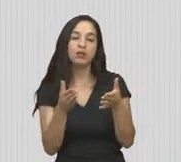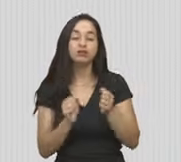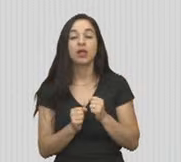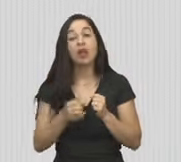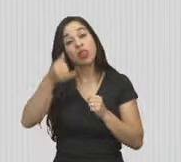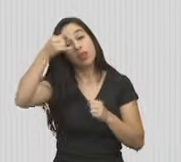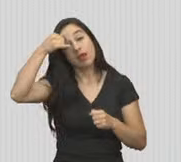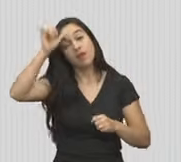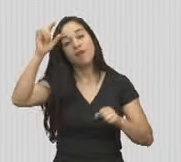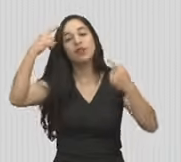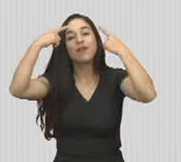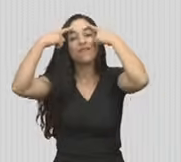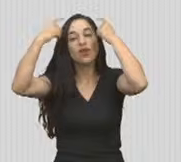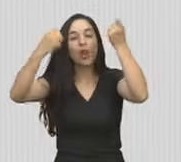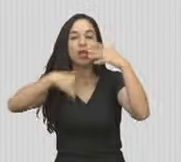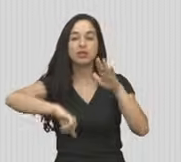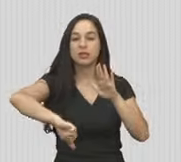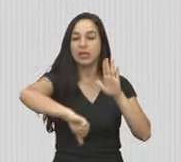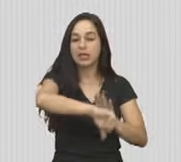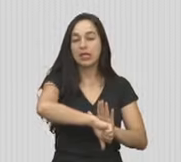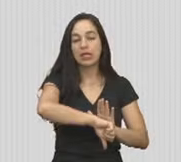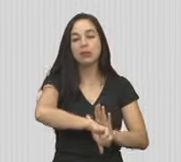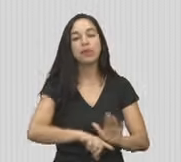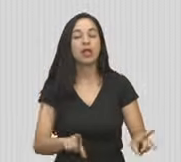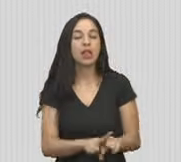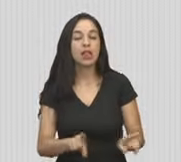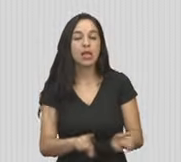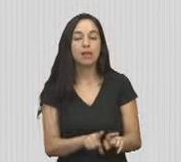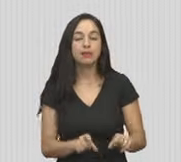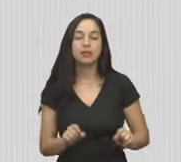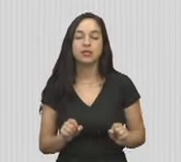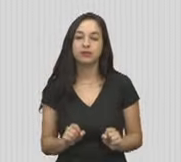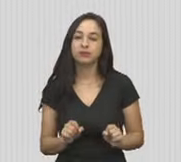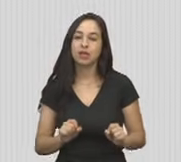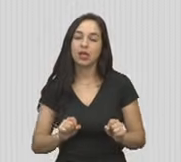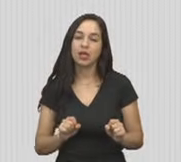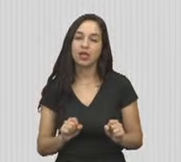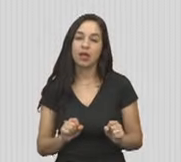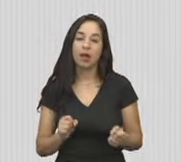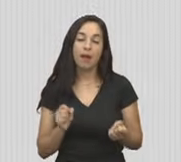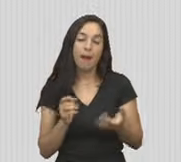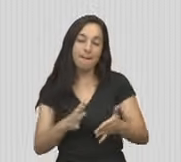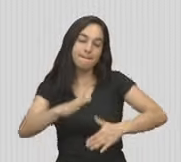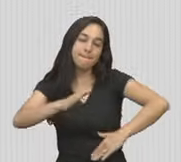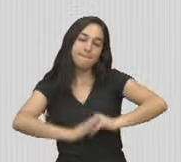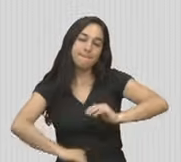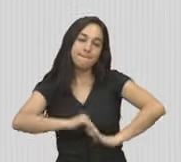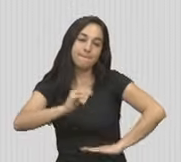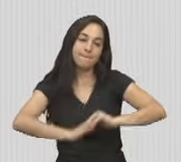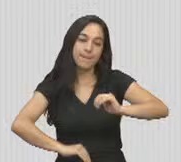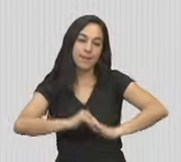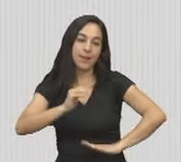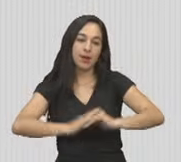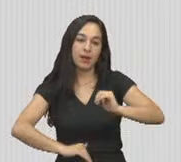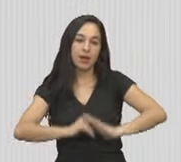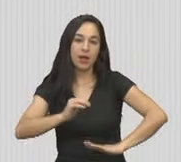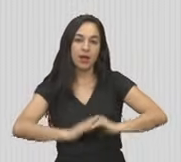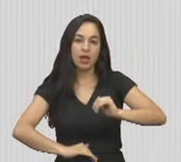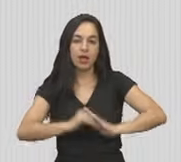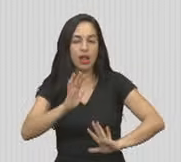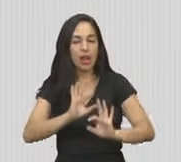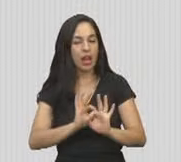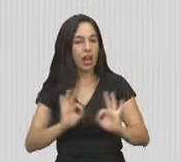da violência, do crime e aplicação de protocolos práticos e simples